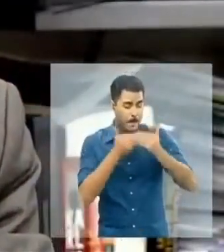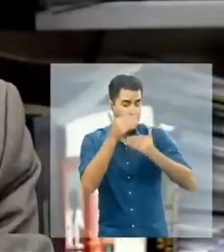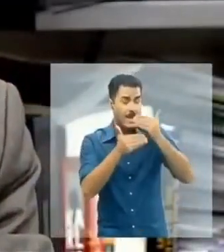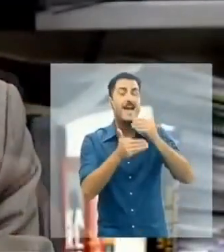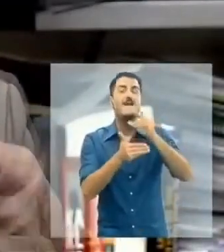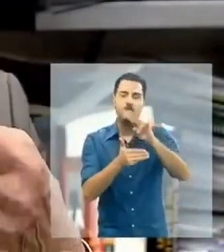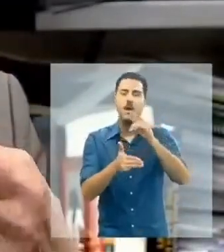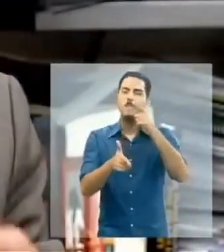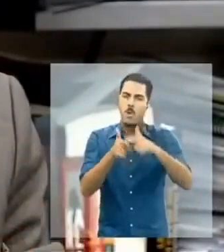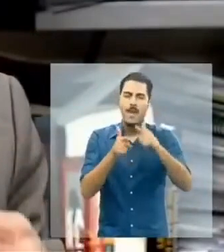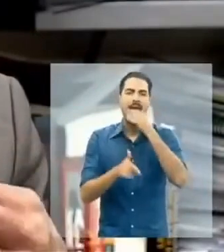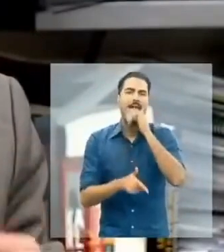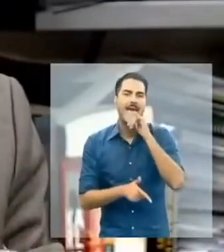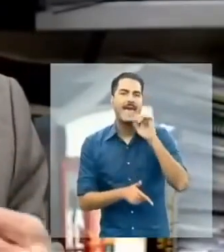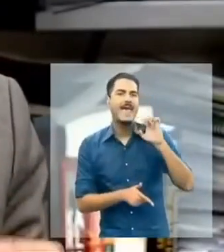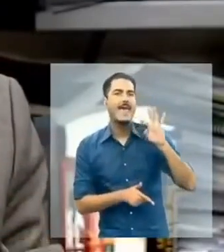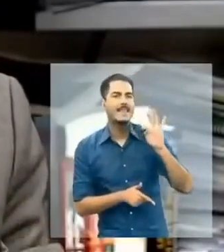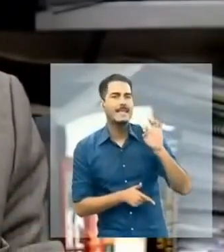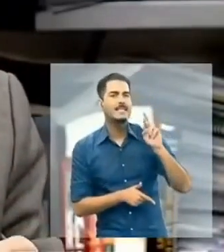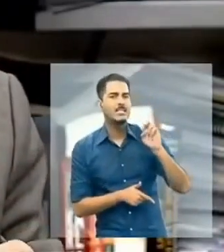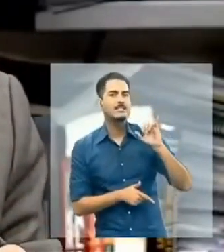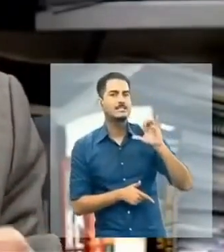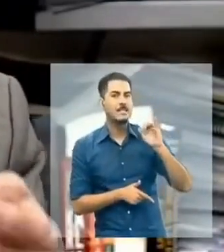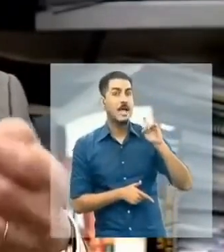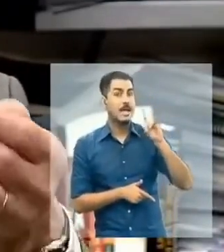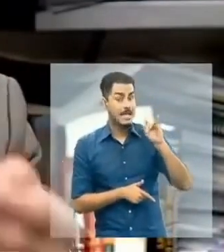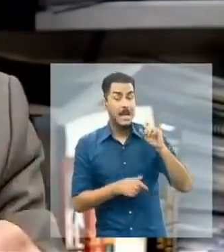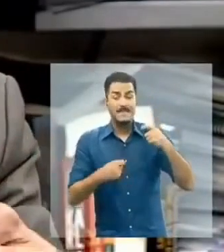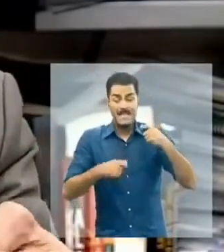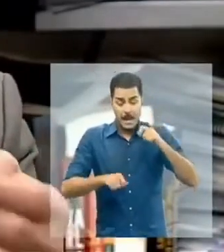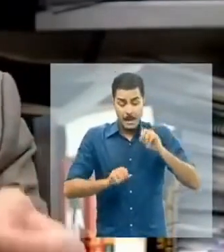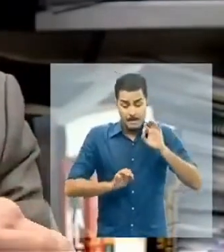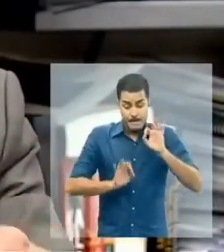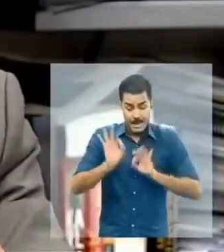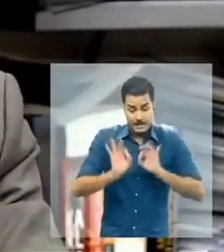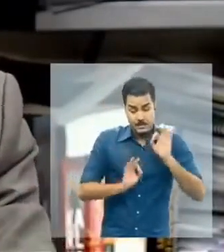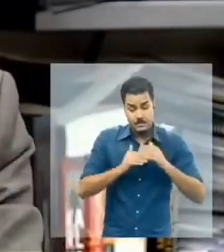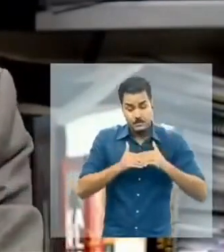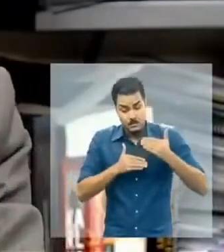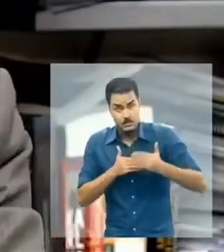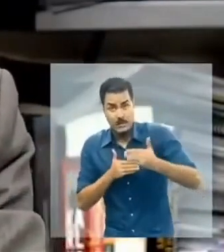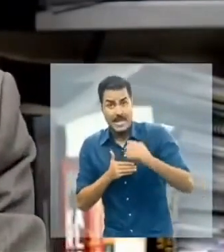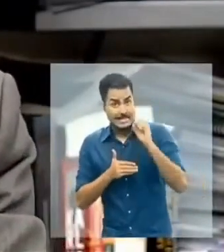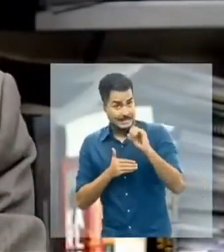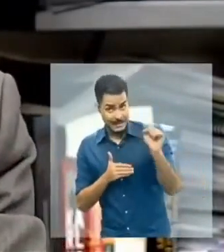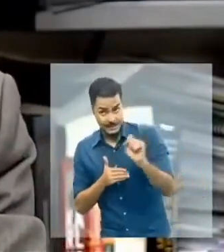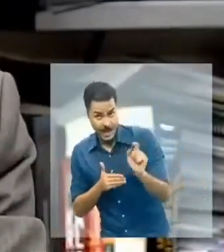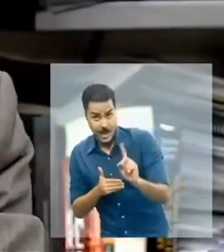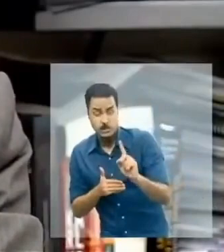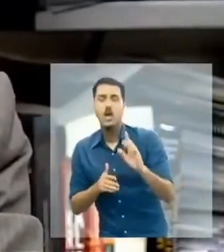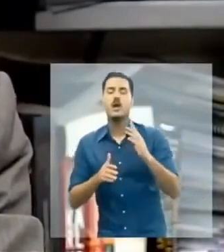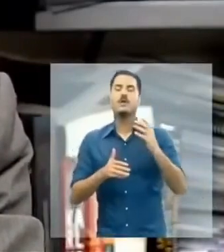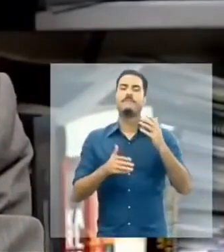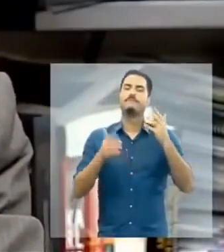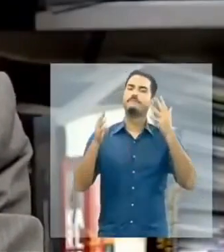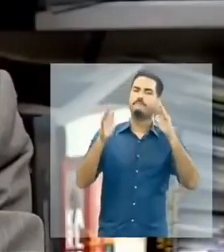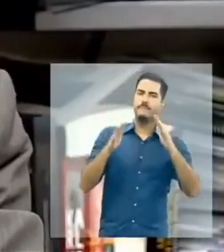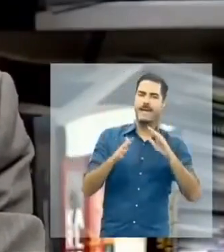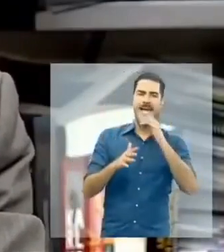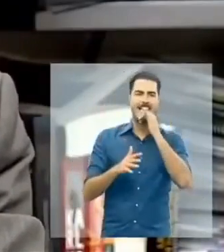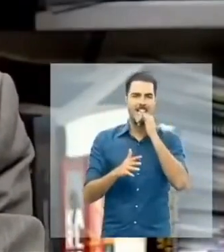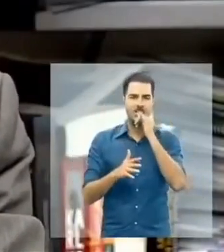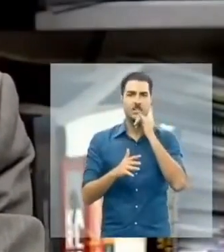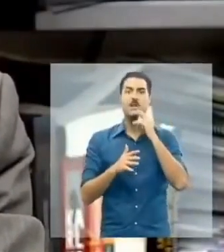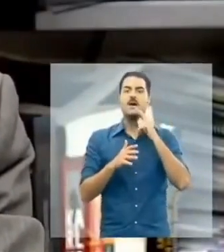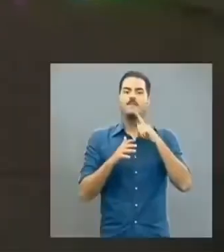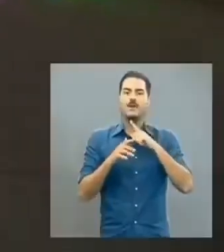com a eletricidade. É preciso um planejamento de longo prazo, senão efetivamente a energia elétrica vai ser um gargalo para